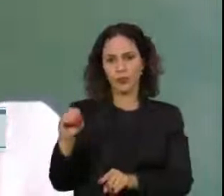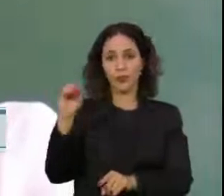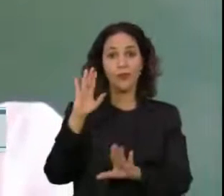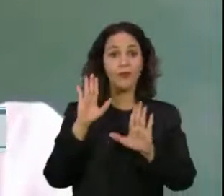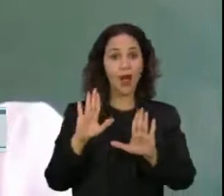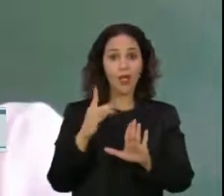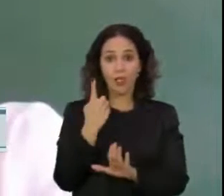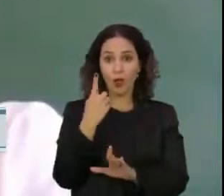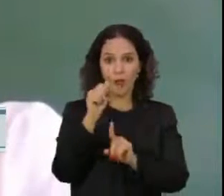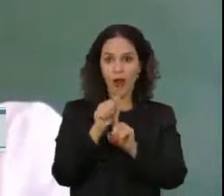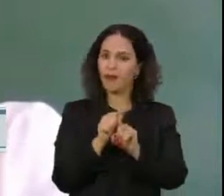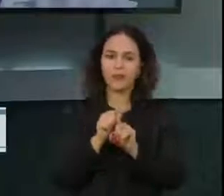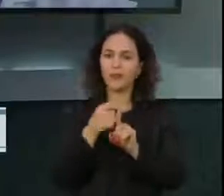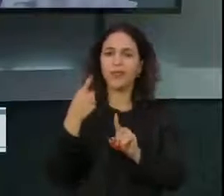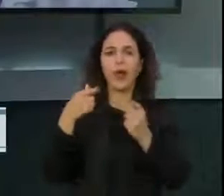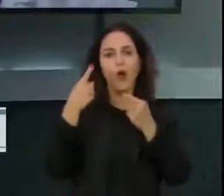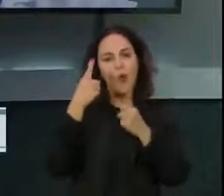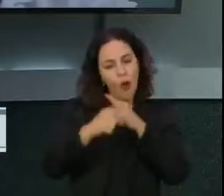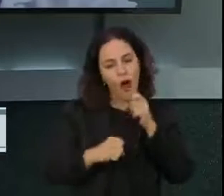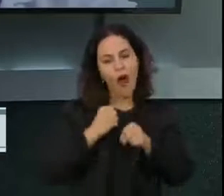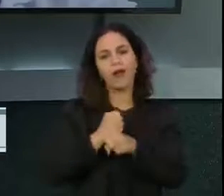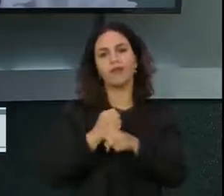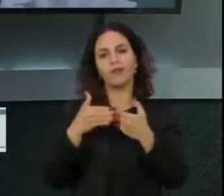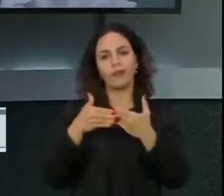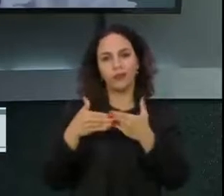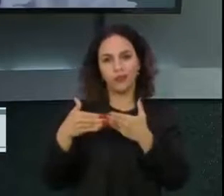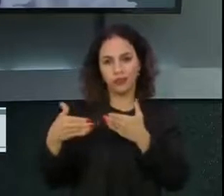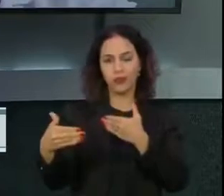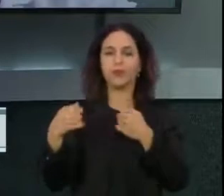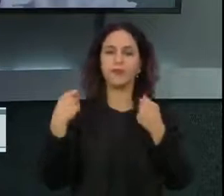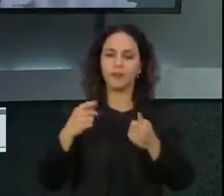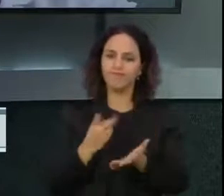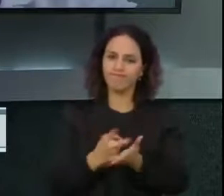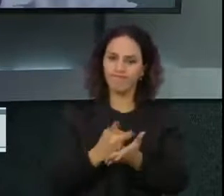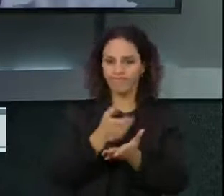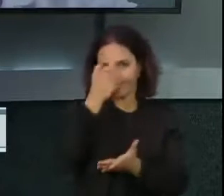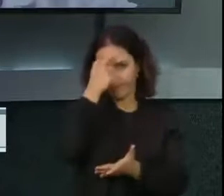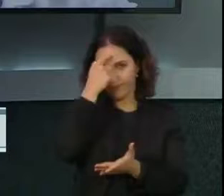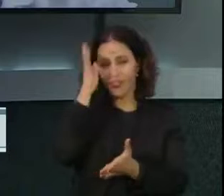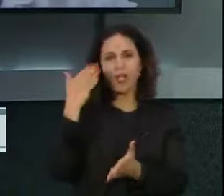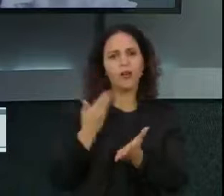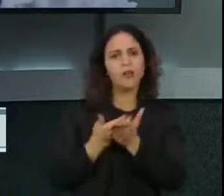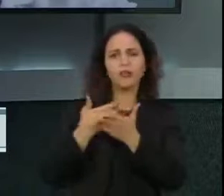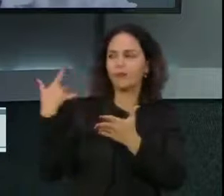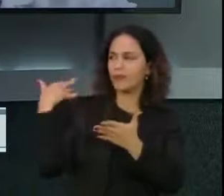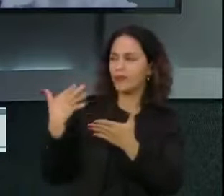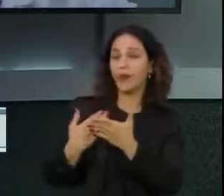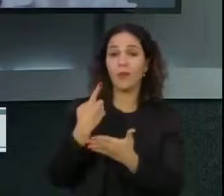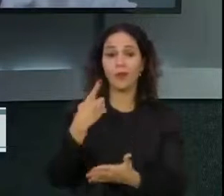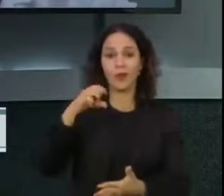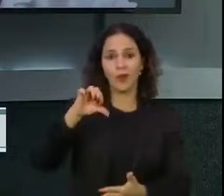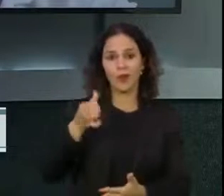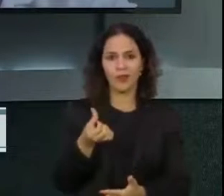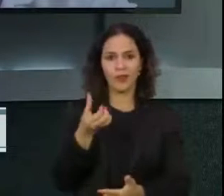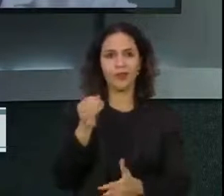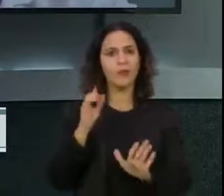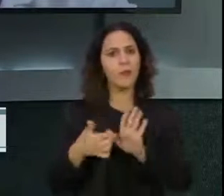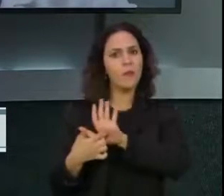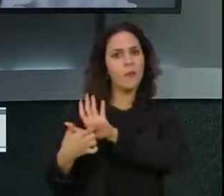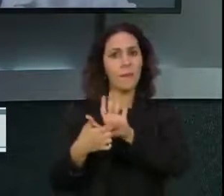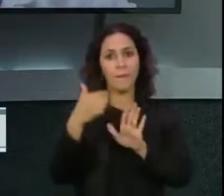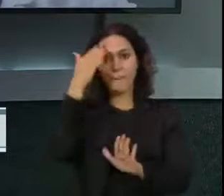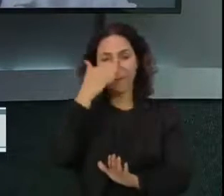que deve se estender pelo ano todo. Nós temos estudos, Joyce, desde a década de 60, mostrando que se